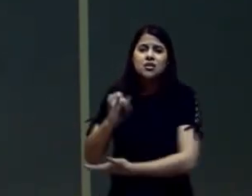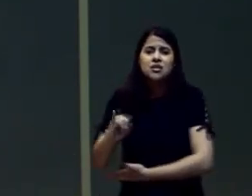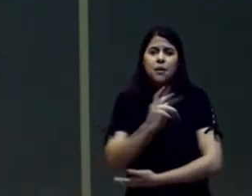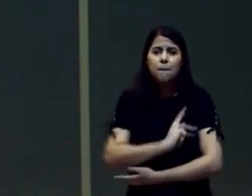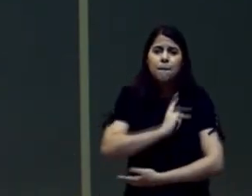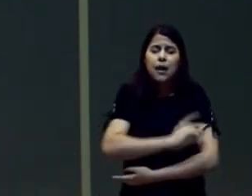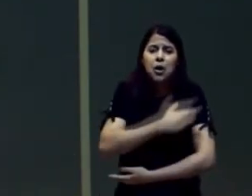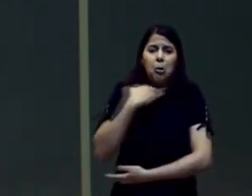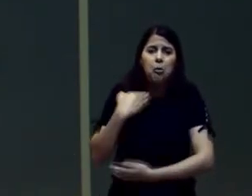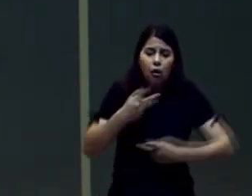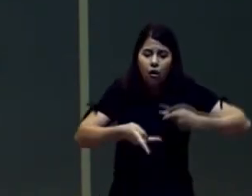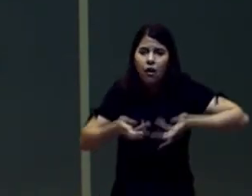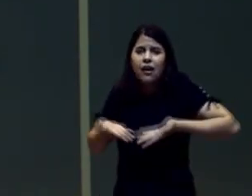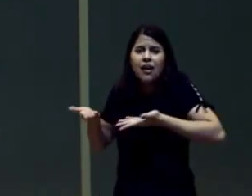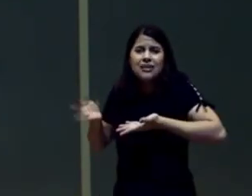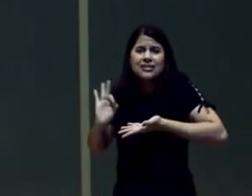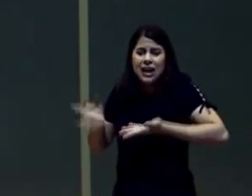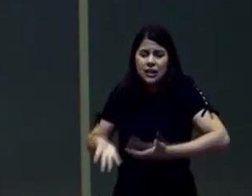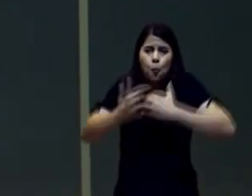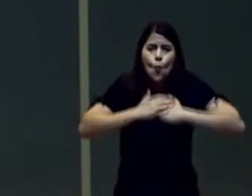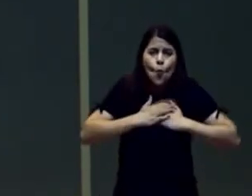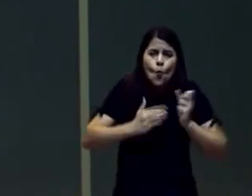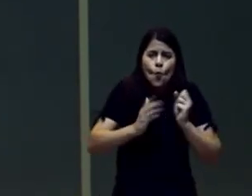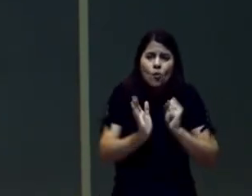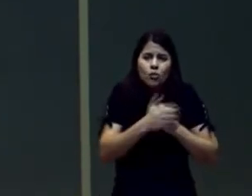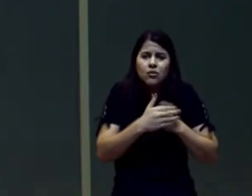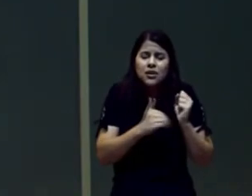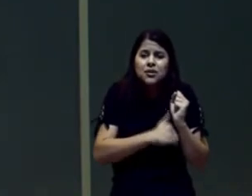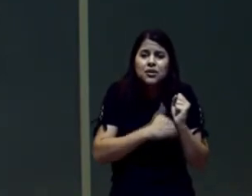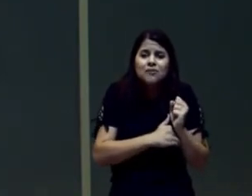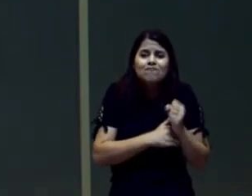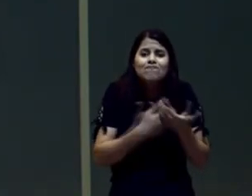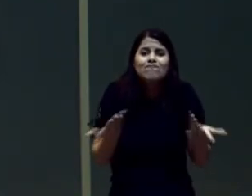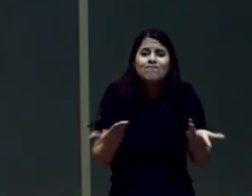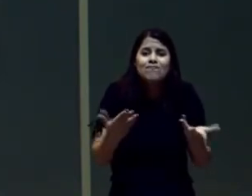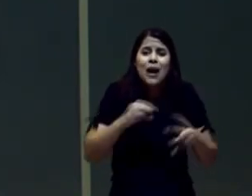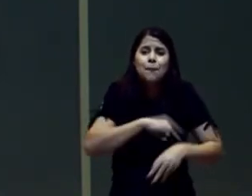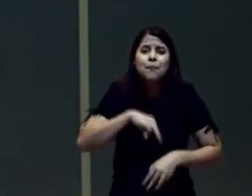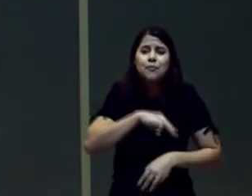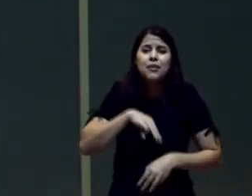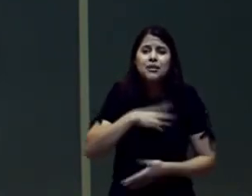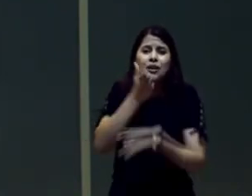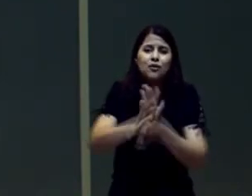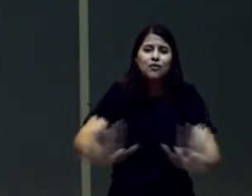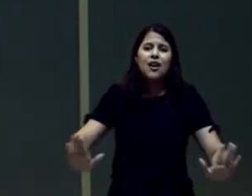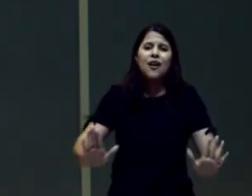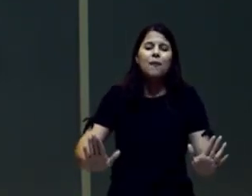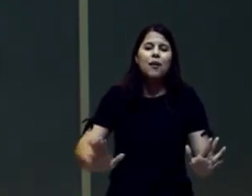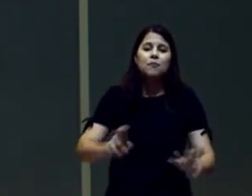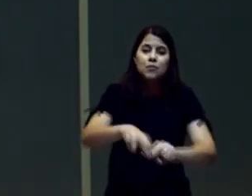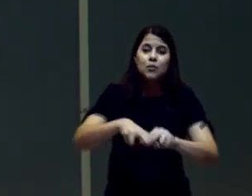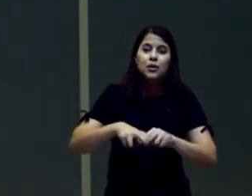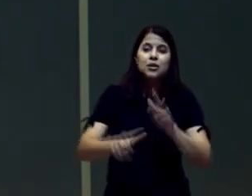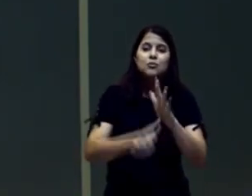herança, aquela riqueza chamada missões morreria com ele. Ele escreve,